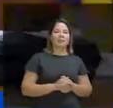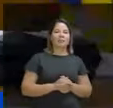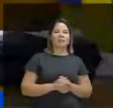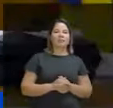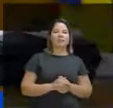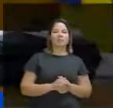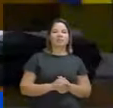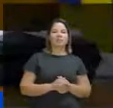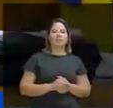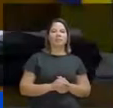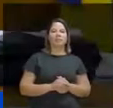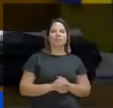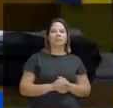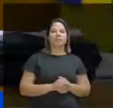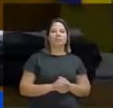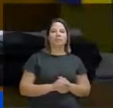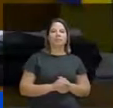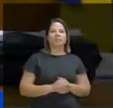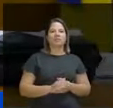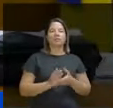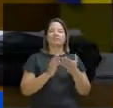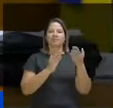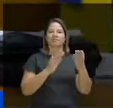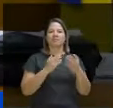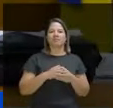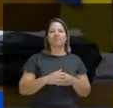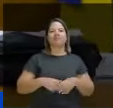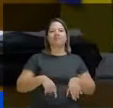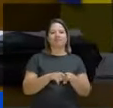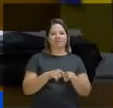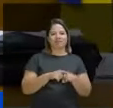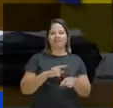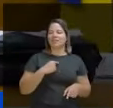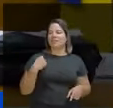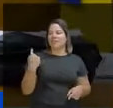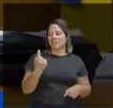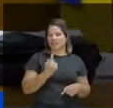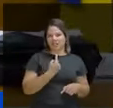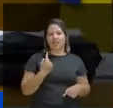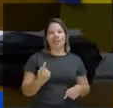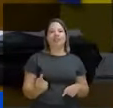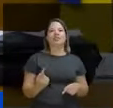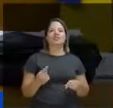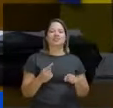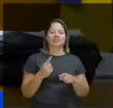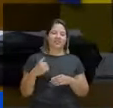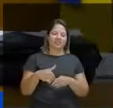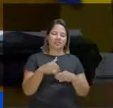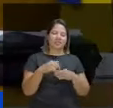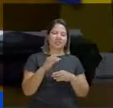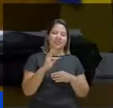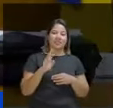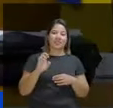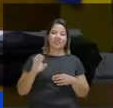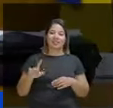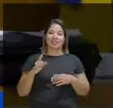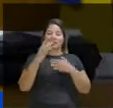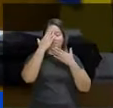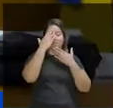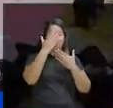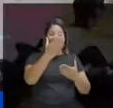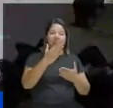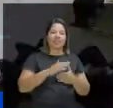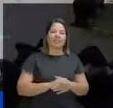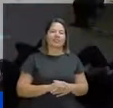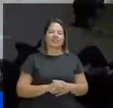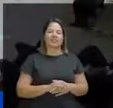aliar... Imagem ampla do plenário, agora foco com o desembargador João Em nome Lage. do TRE, todo o teu empenho, tá bom? A escola funcionou maravilhosamente